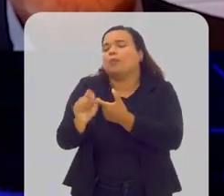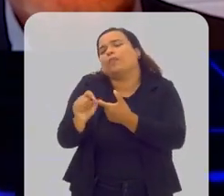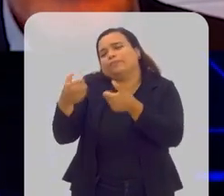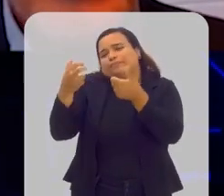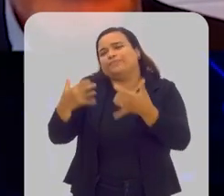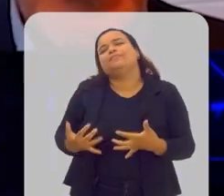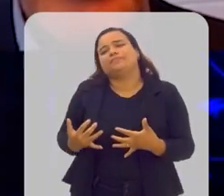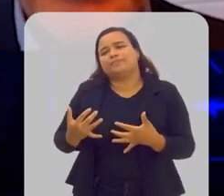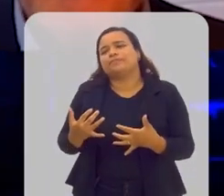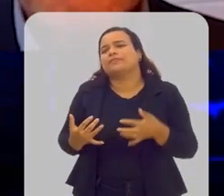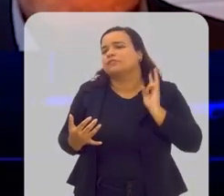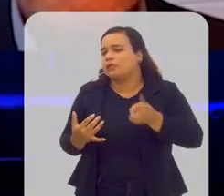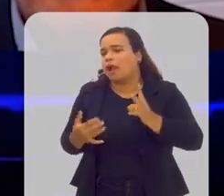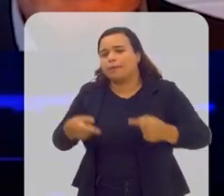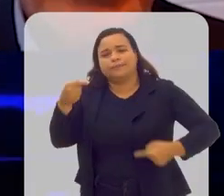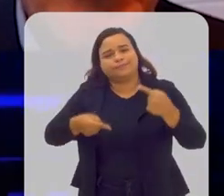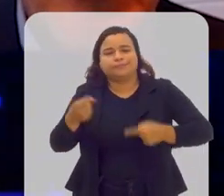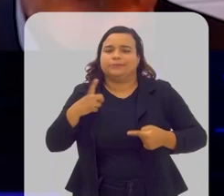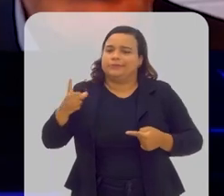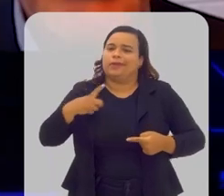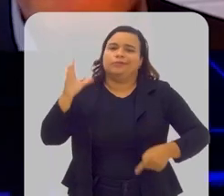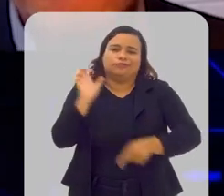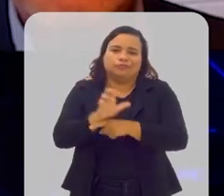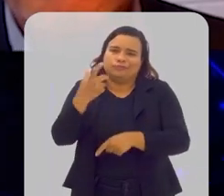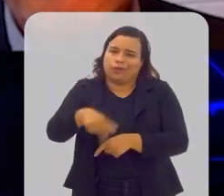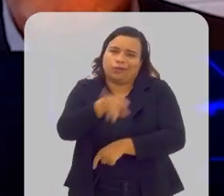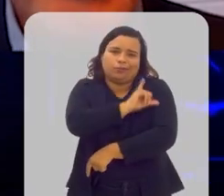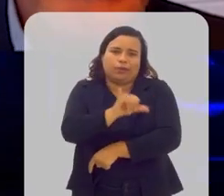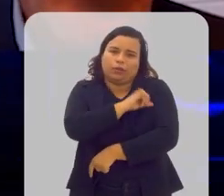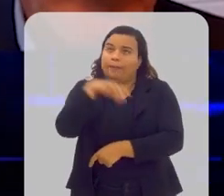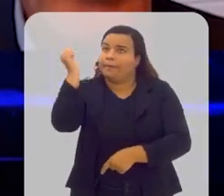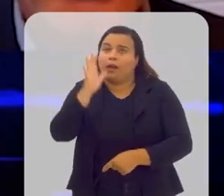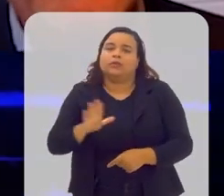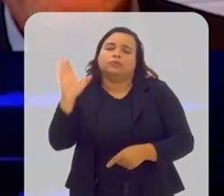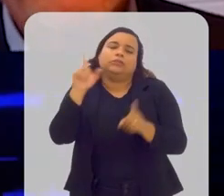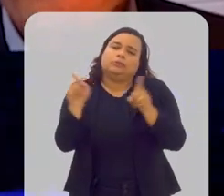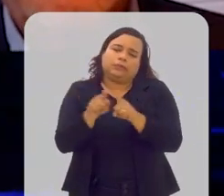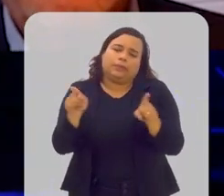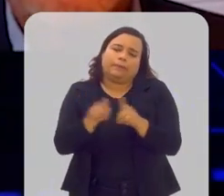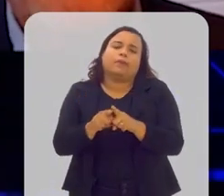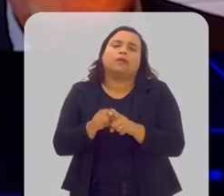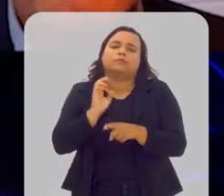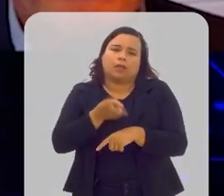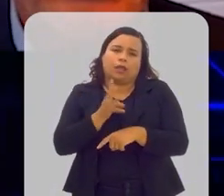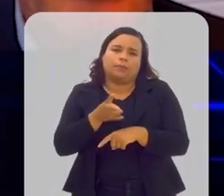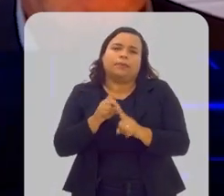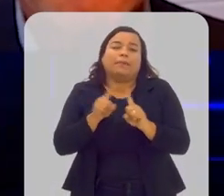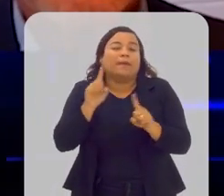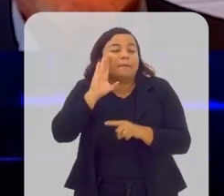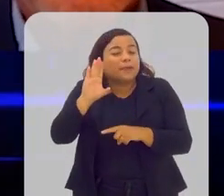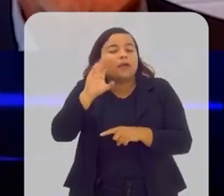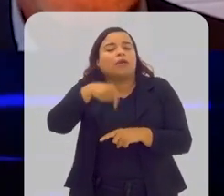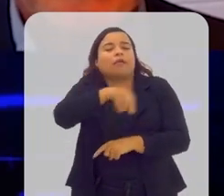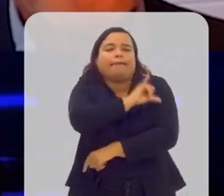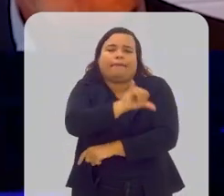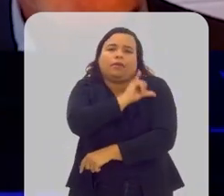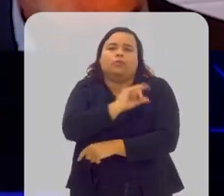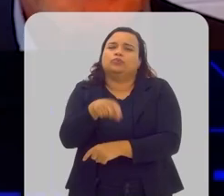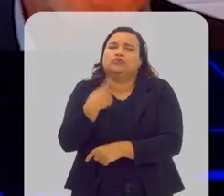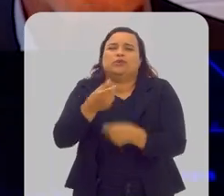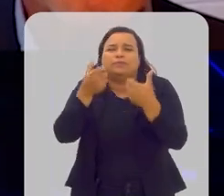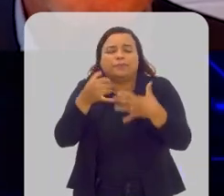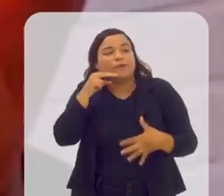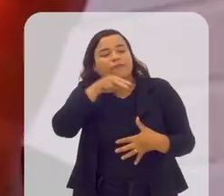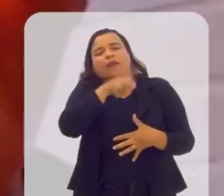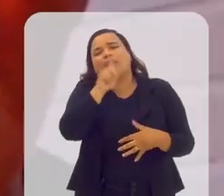tá? E sempre que a gente discute o Estado do Rio de Janeiro, o Brasil como um todo, mas o Estado do Rio de Janeiro em particular, a gente acaba